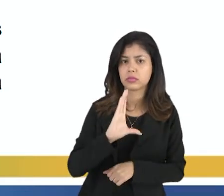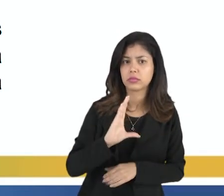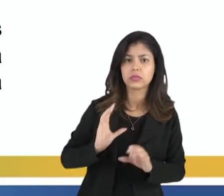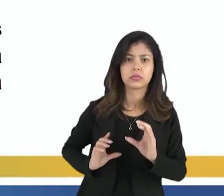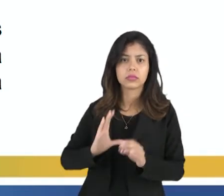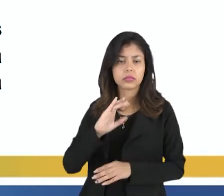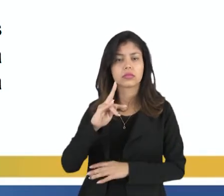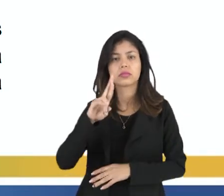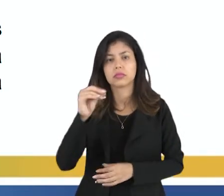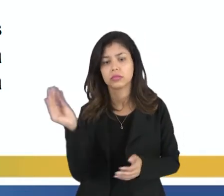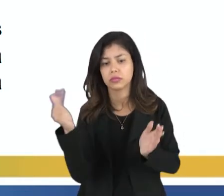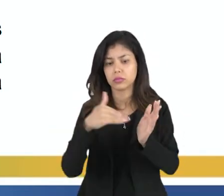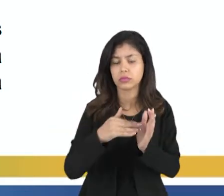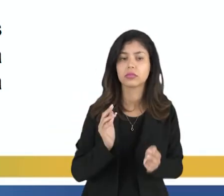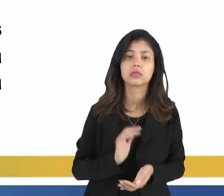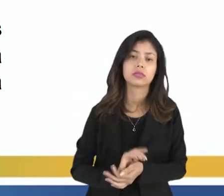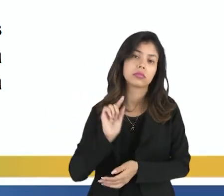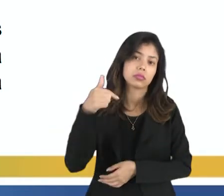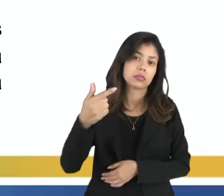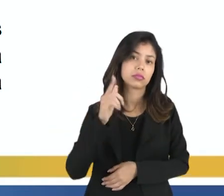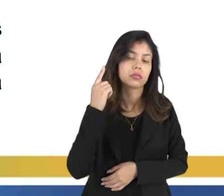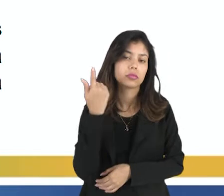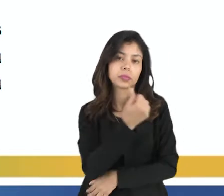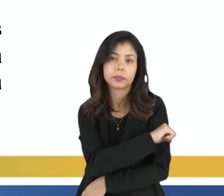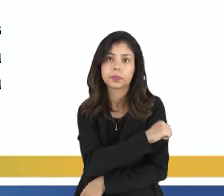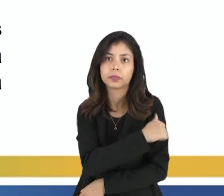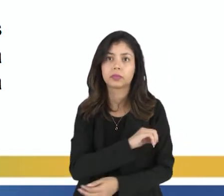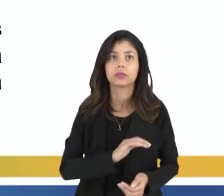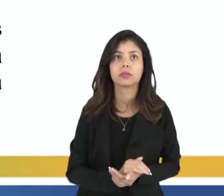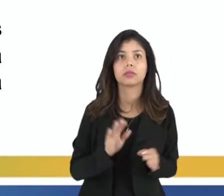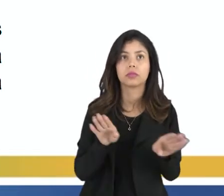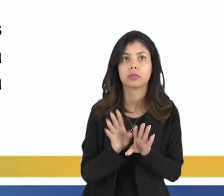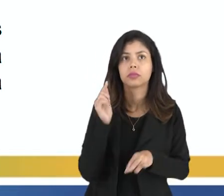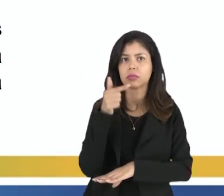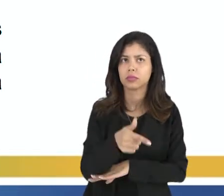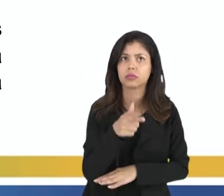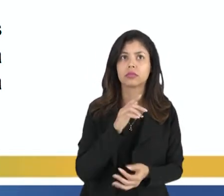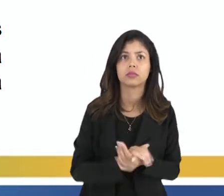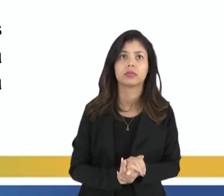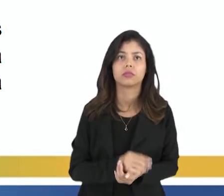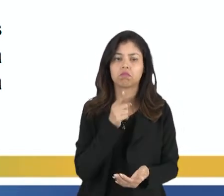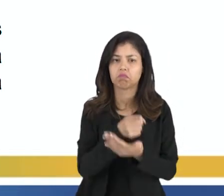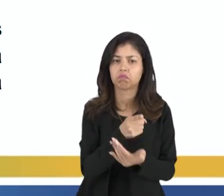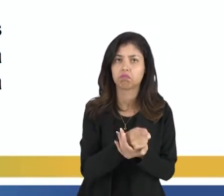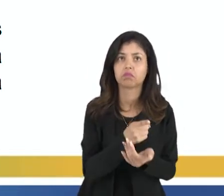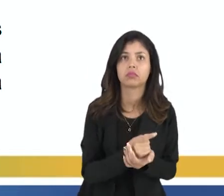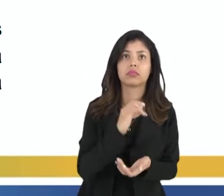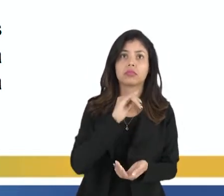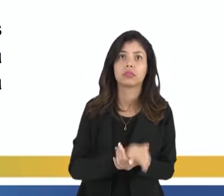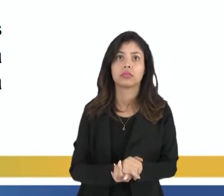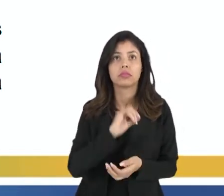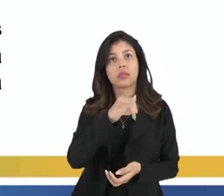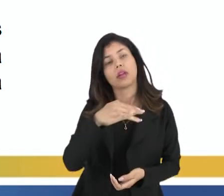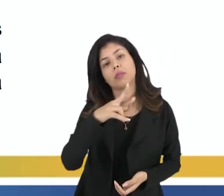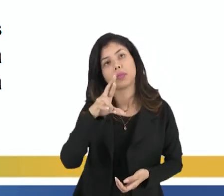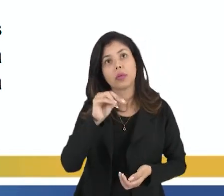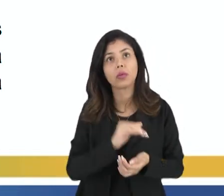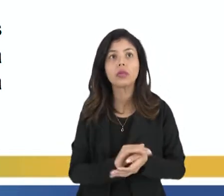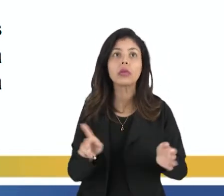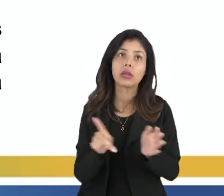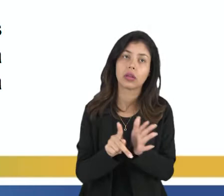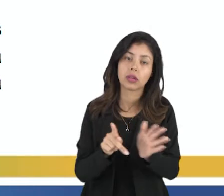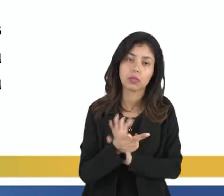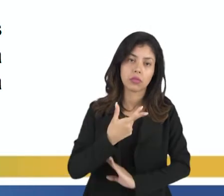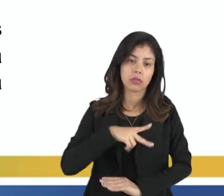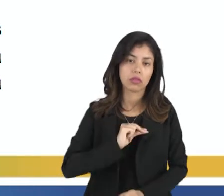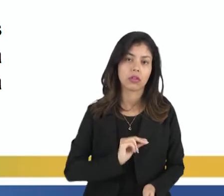Rio de Janeiro. A gente tem, então, cobranças abusivas também de impostos pela corte portuguesa,